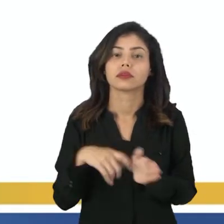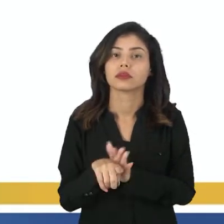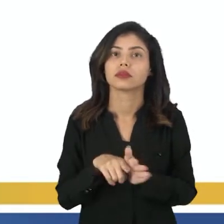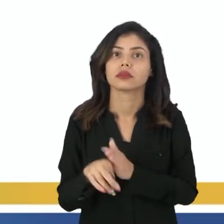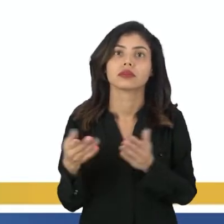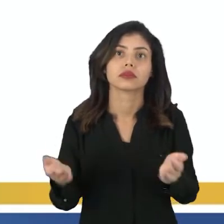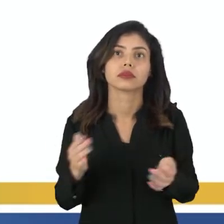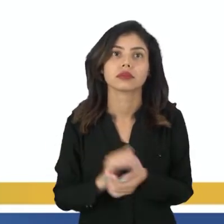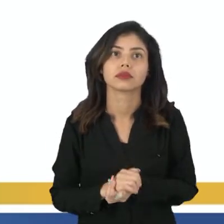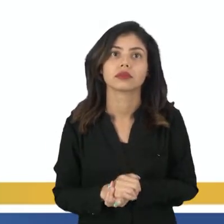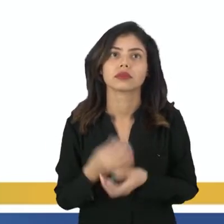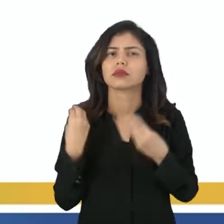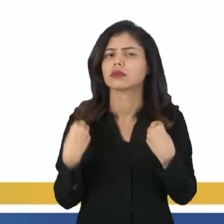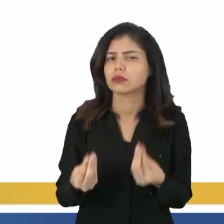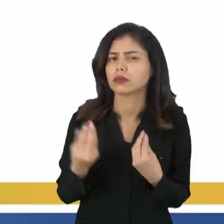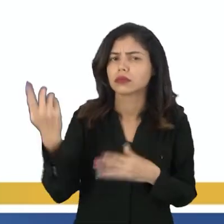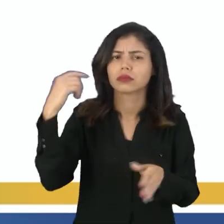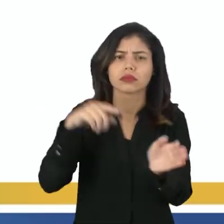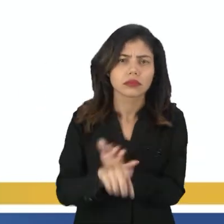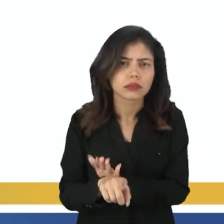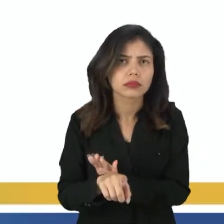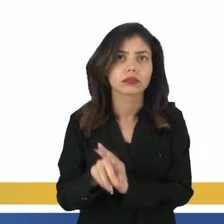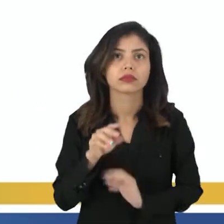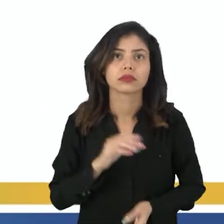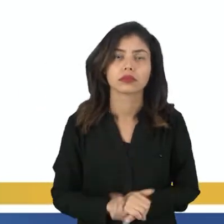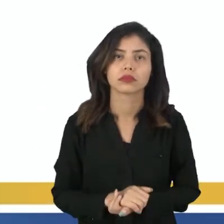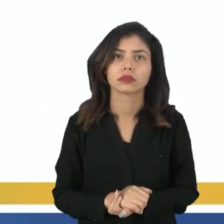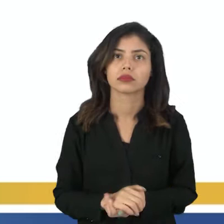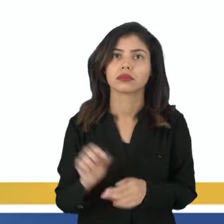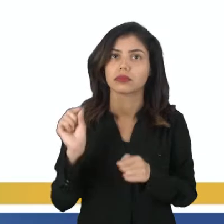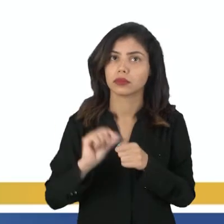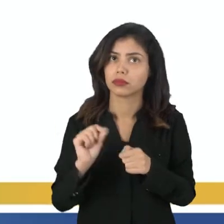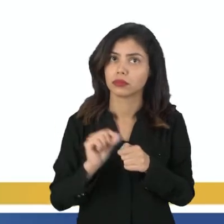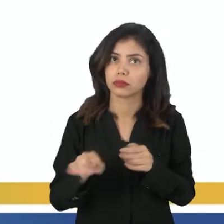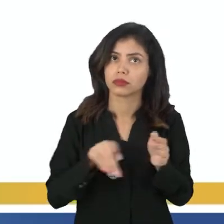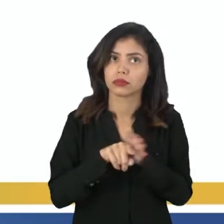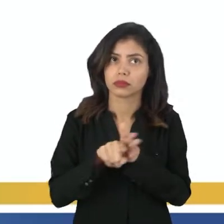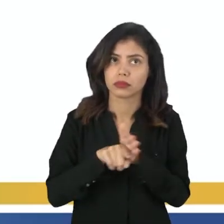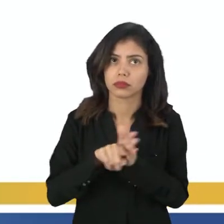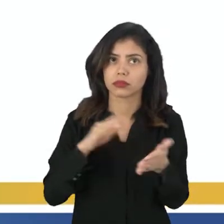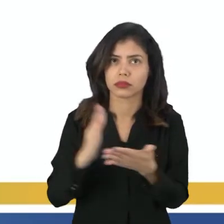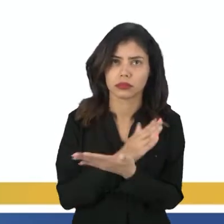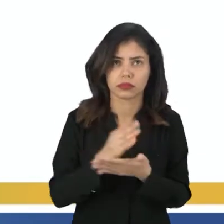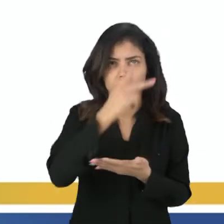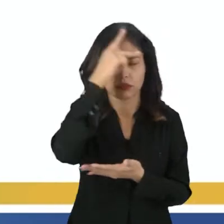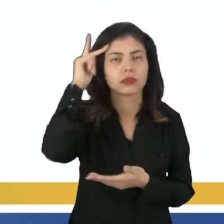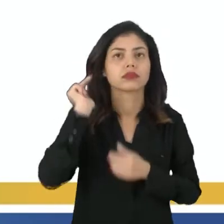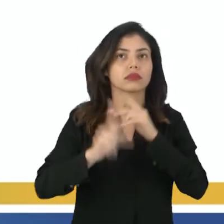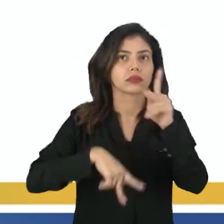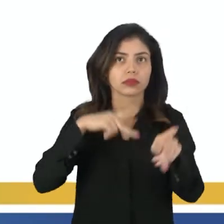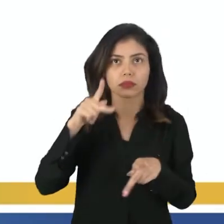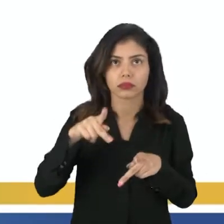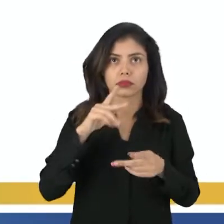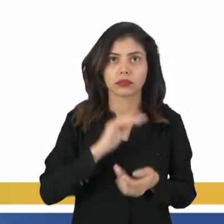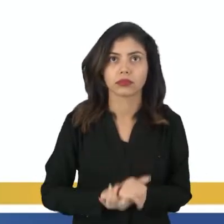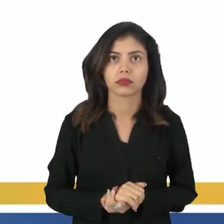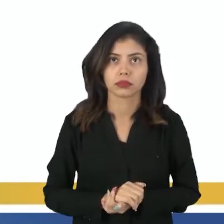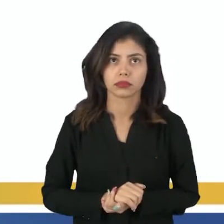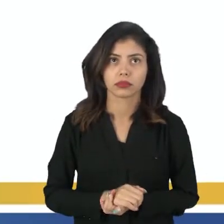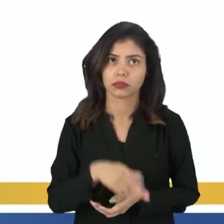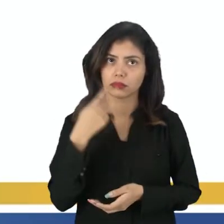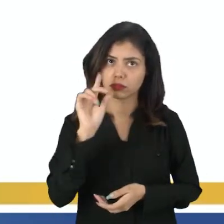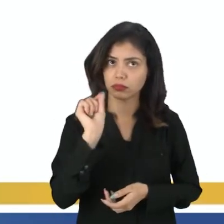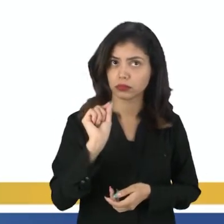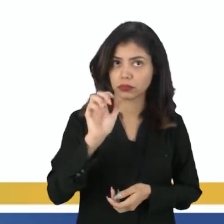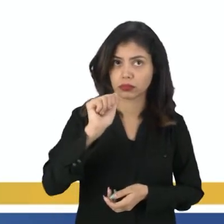dessa pesquisa? Para quem vou perguntar? Se fazemos a pesquisa com algumas pessoas desta